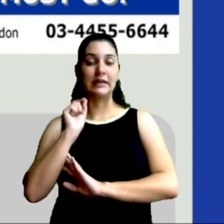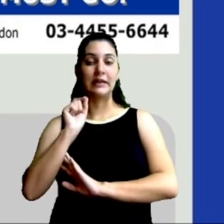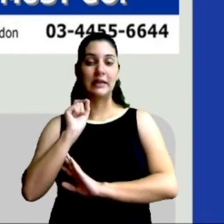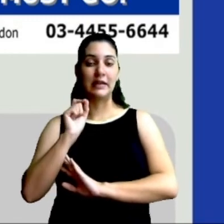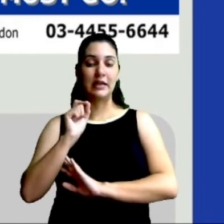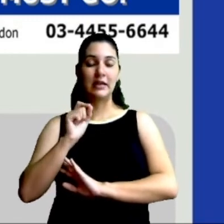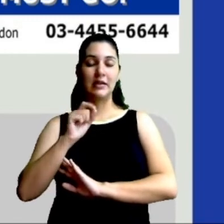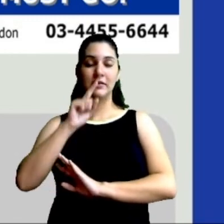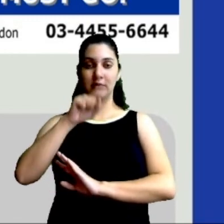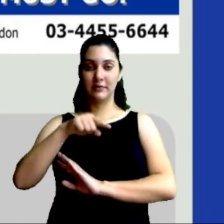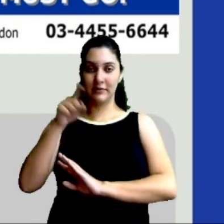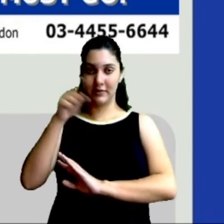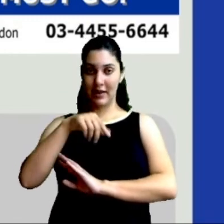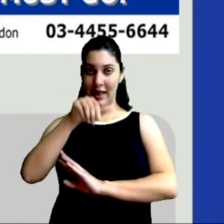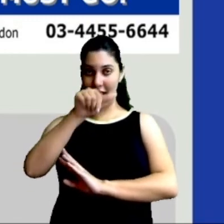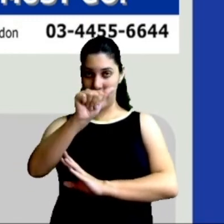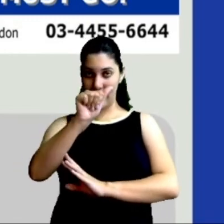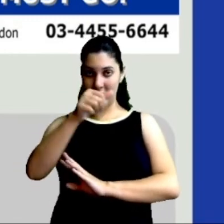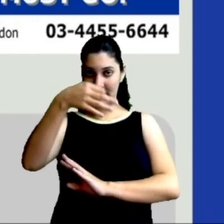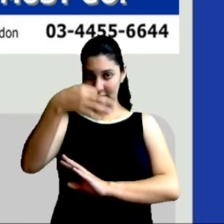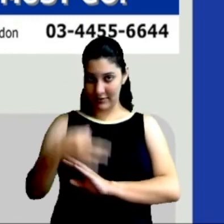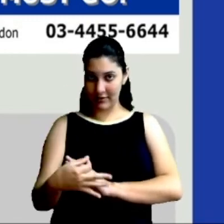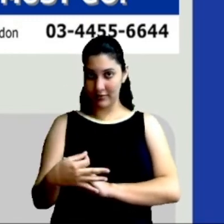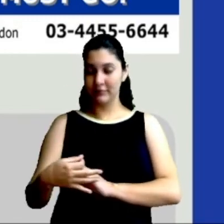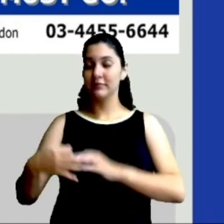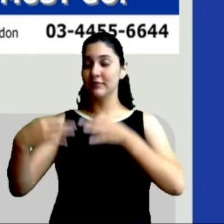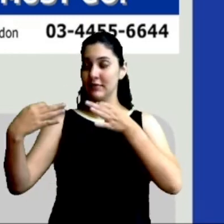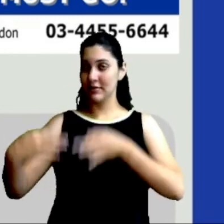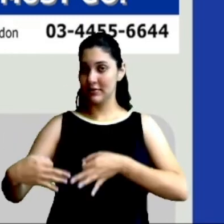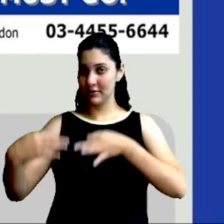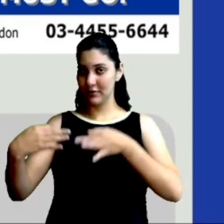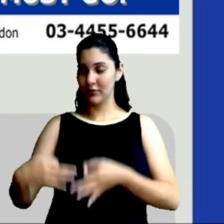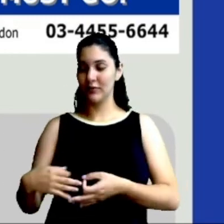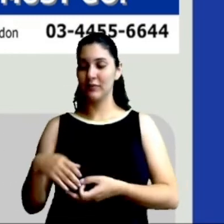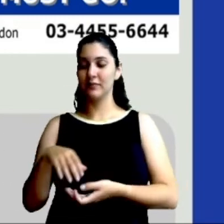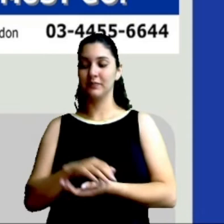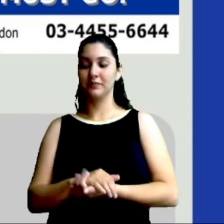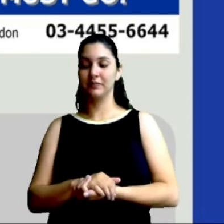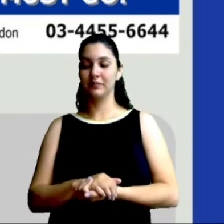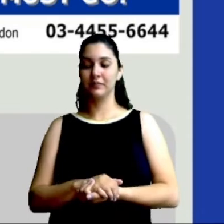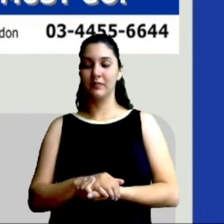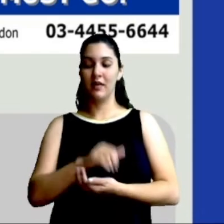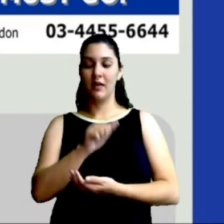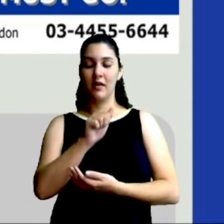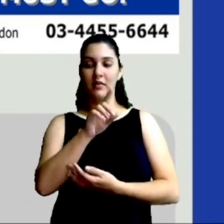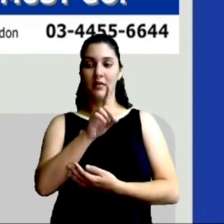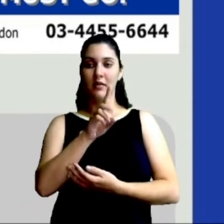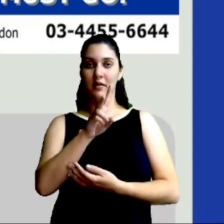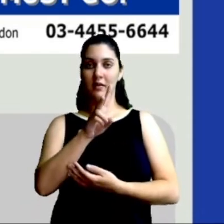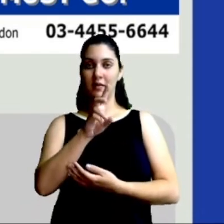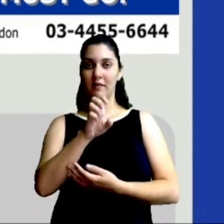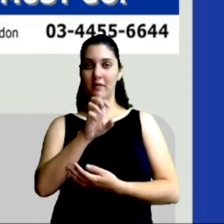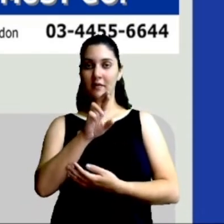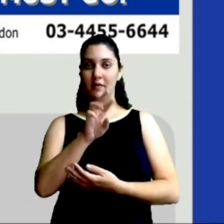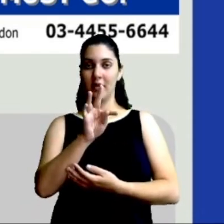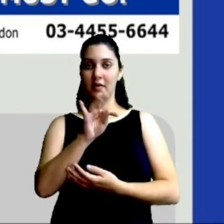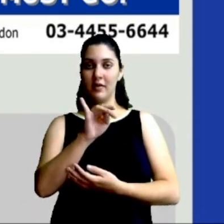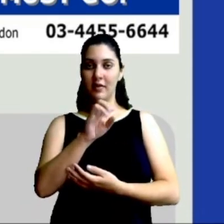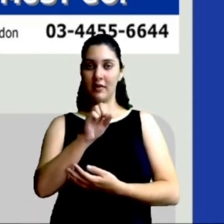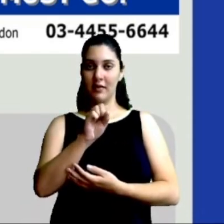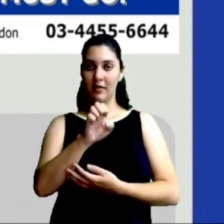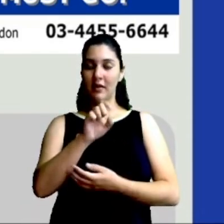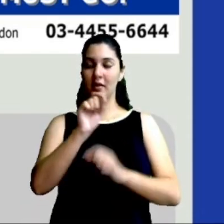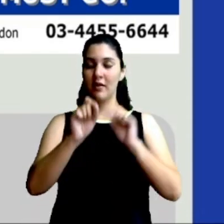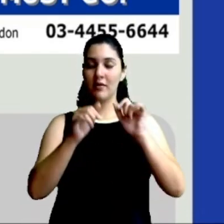letra A como certo, acertou. Advertise quer dizer aí o anúncio, anunciar um